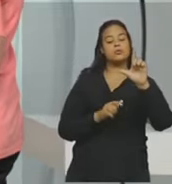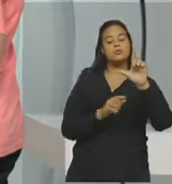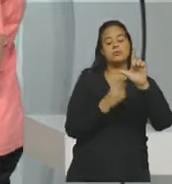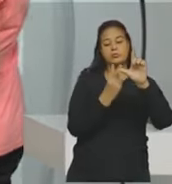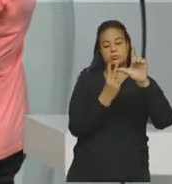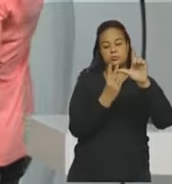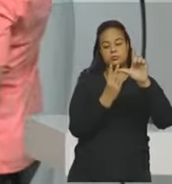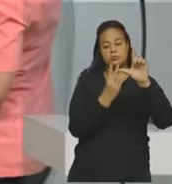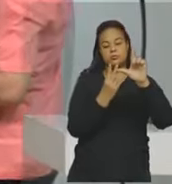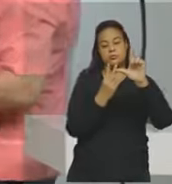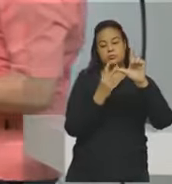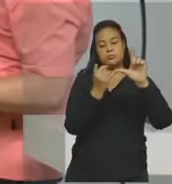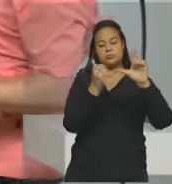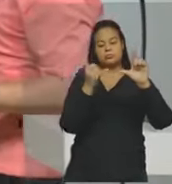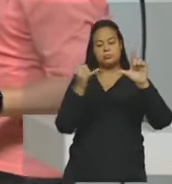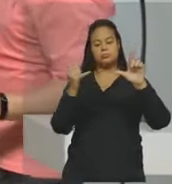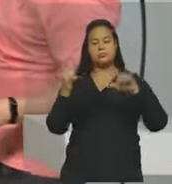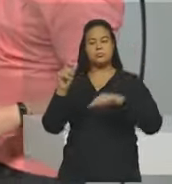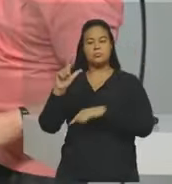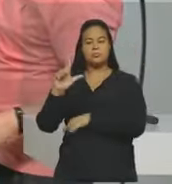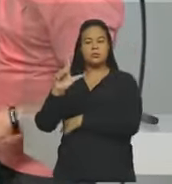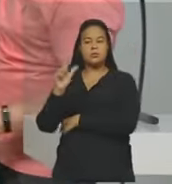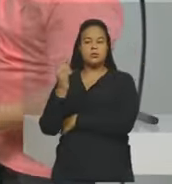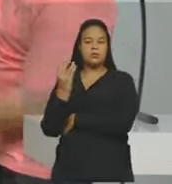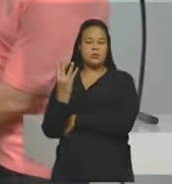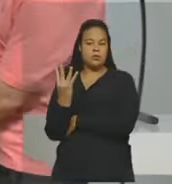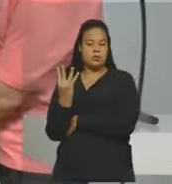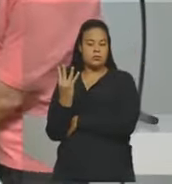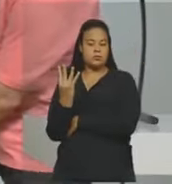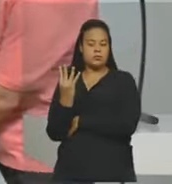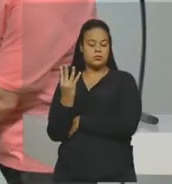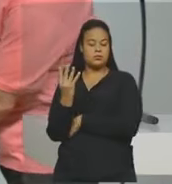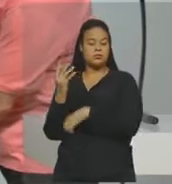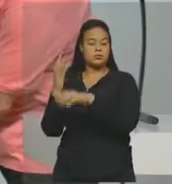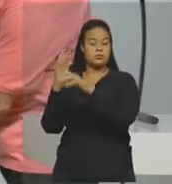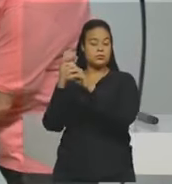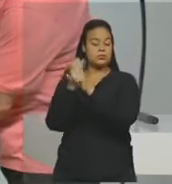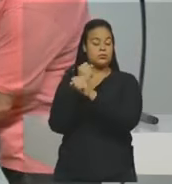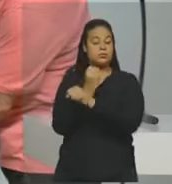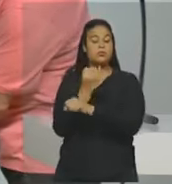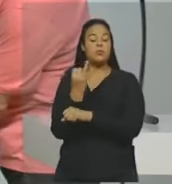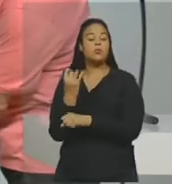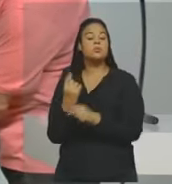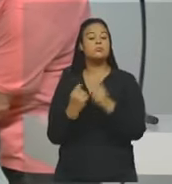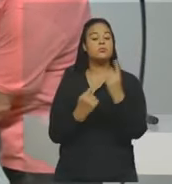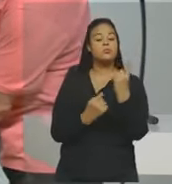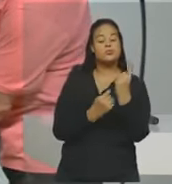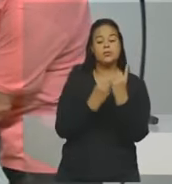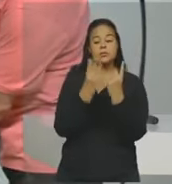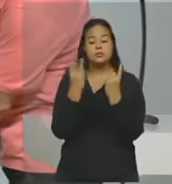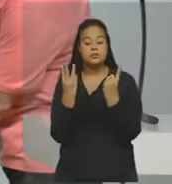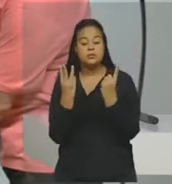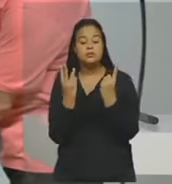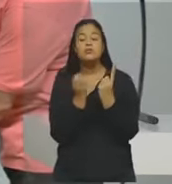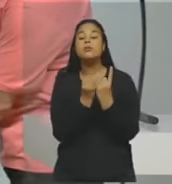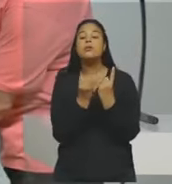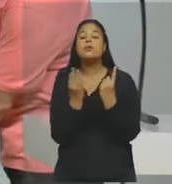4. Vamos relembrar aqui, quais são os valores que eu tenho? Para 1 e para 3, ó, 1 e 3 é